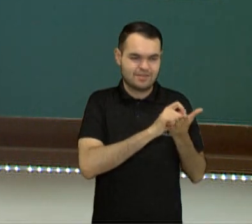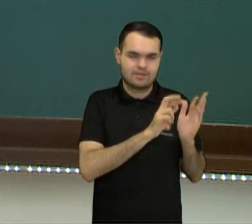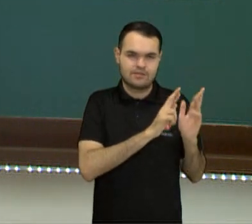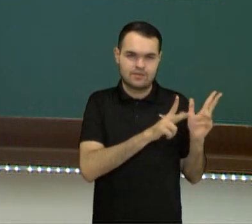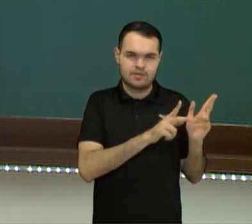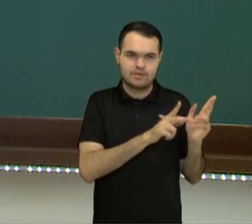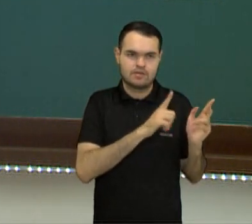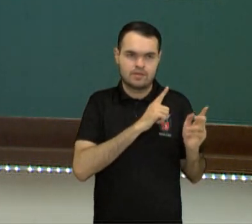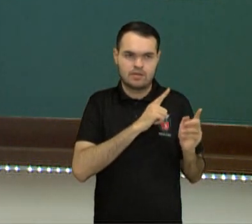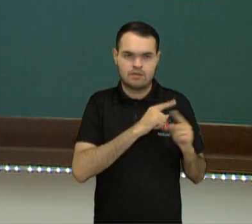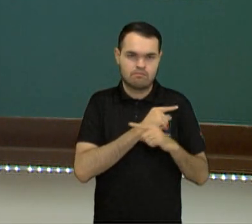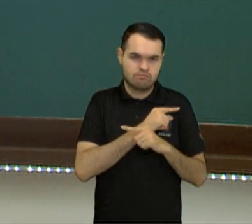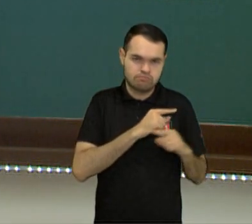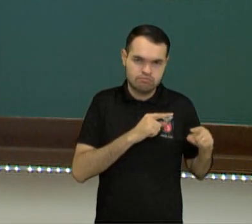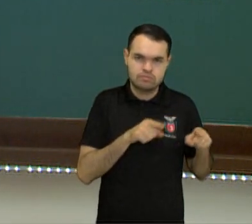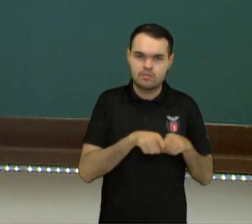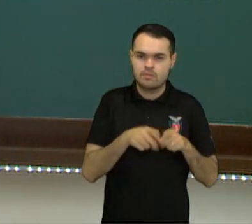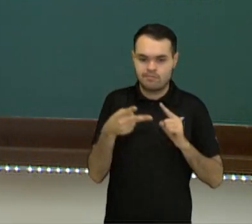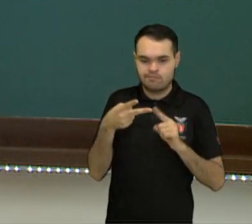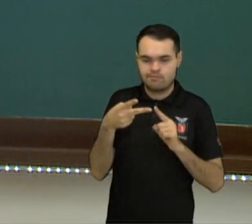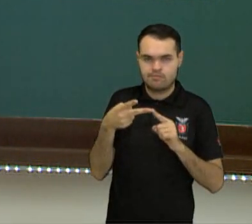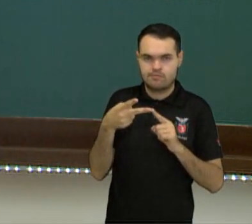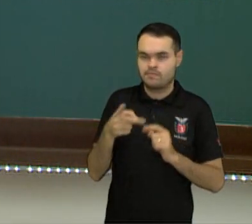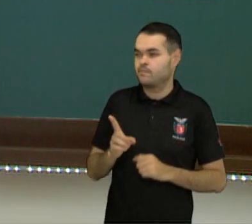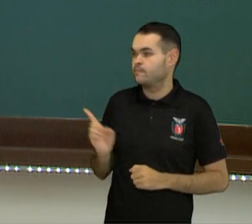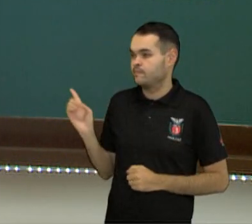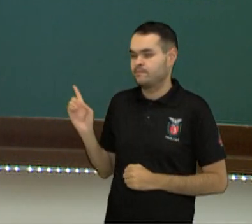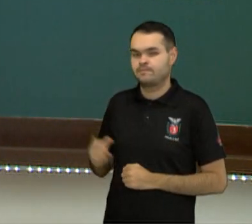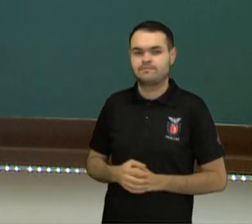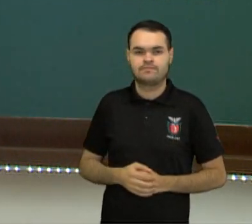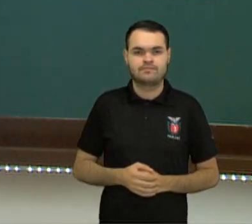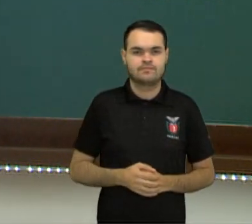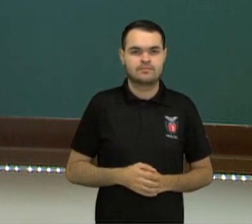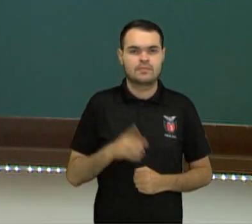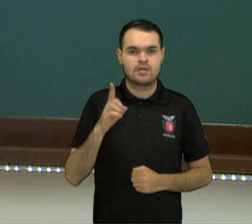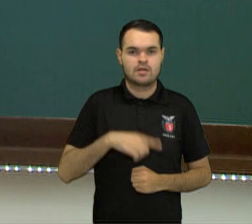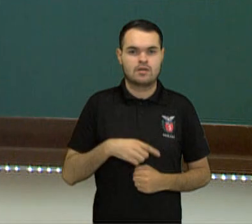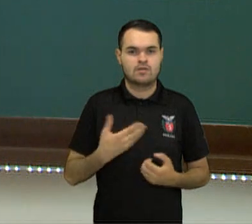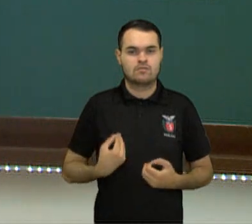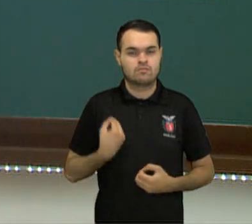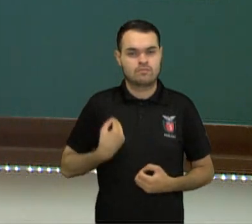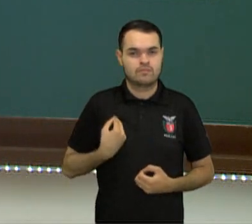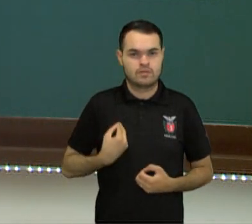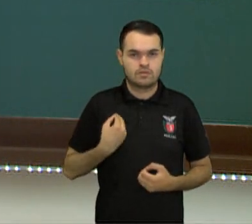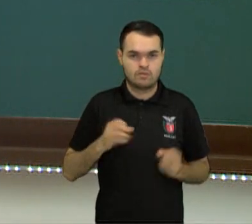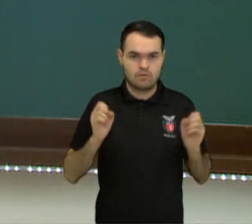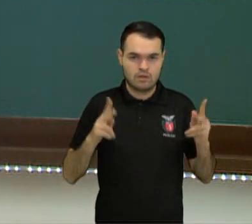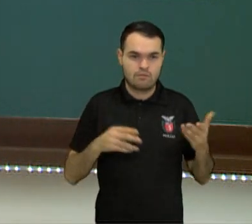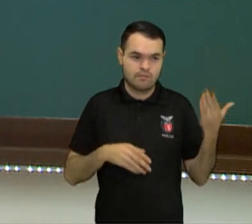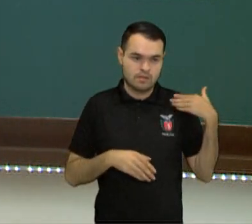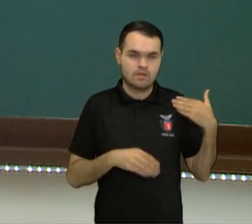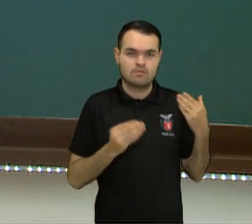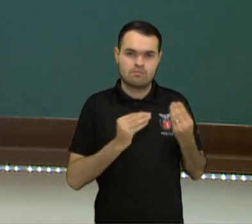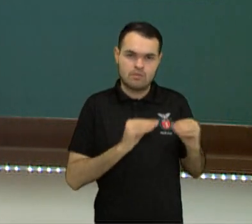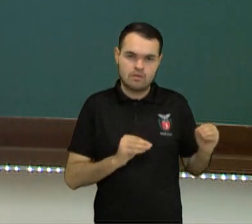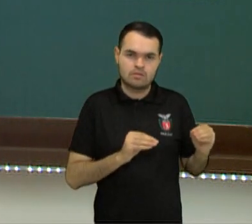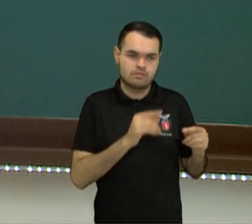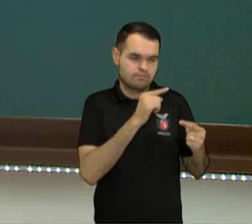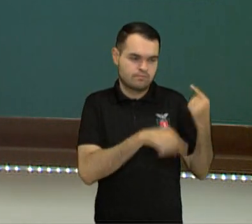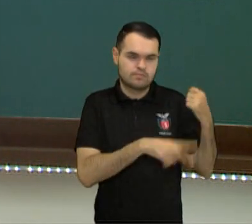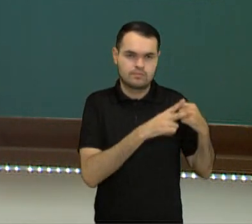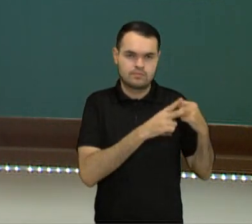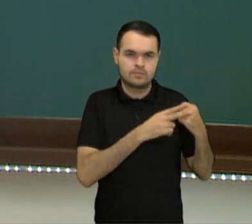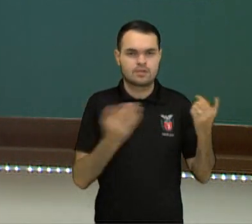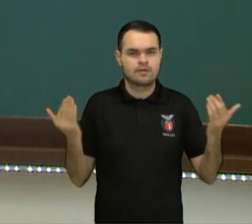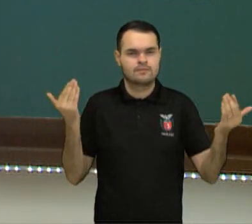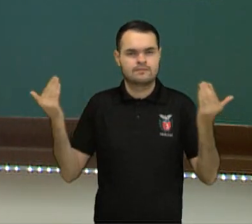tirou, né, das fotos ali também. Então, drive, have e take são as formas de presente, tá? Tá corrigido aqui. Vamos ver essa comparação de